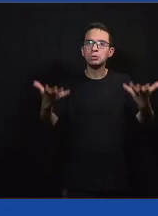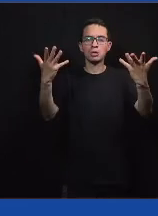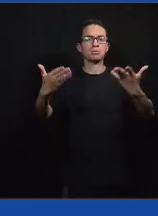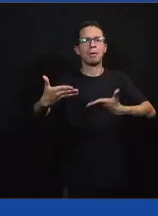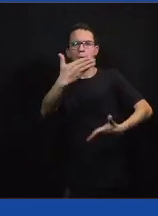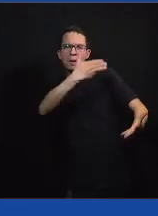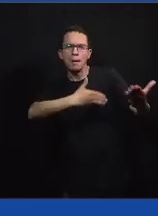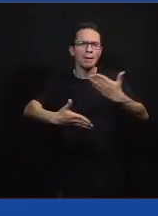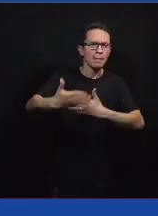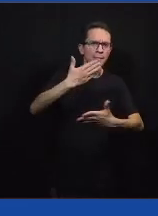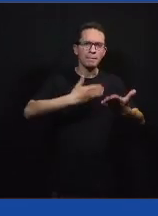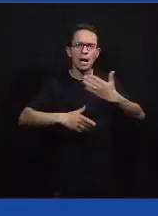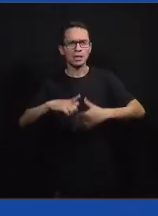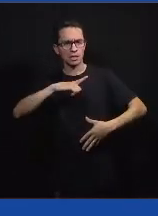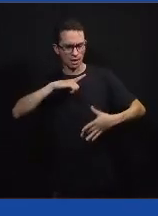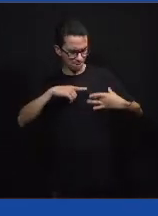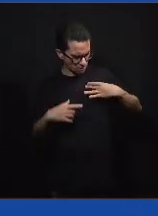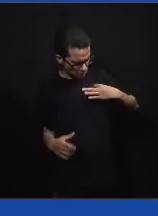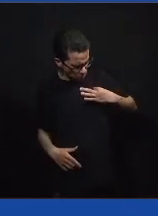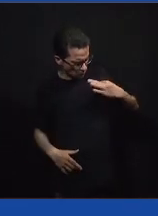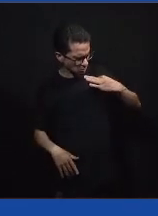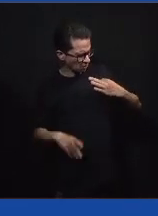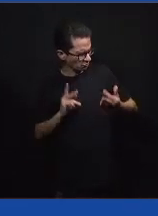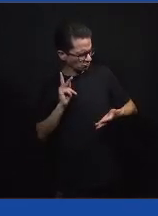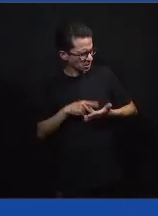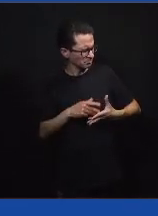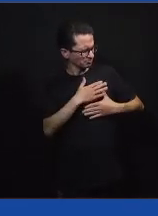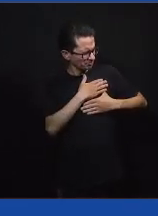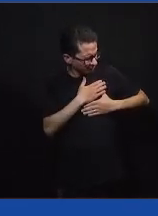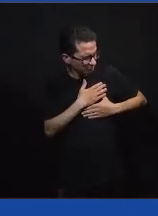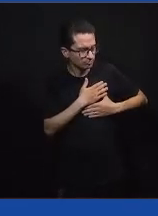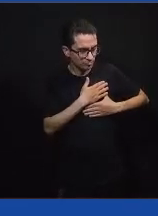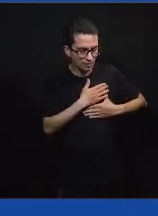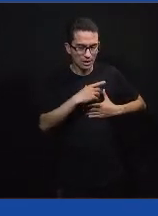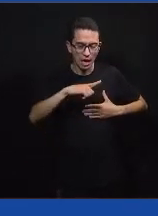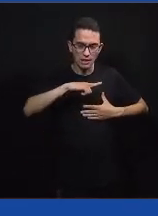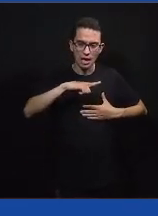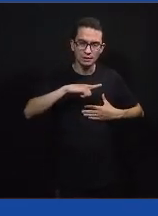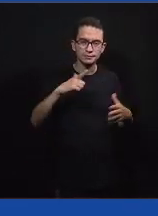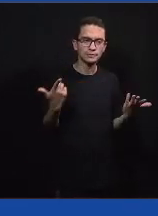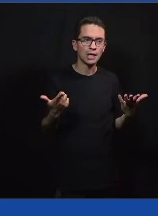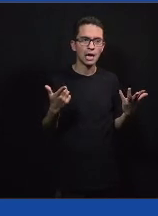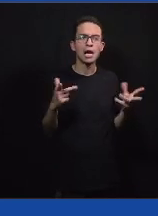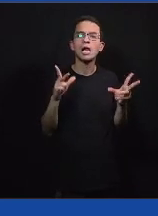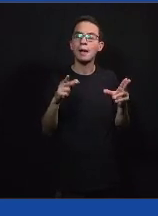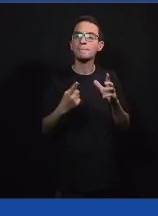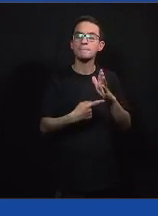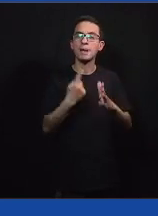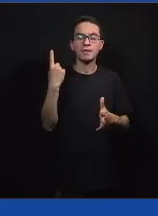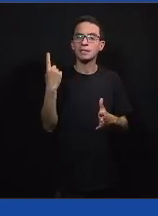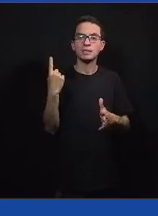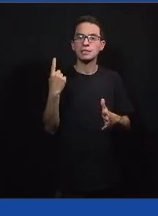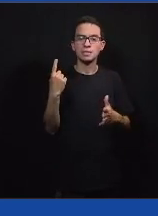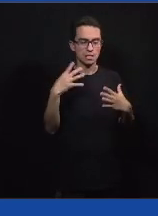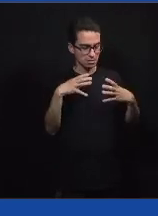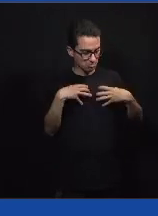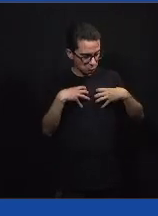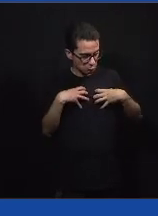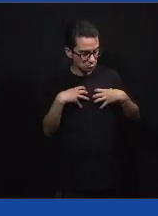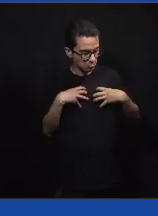é voluntários mesmo assim um grupo de voluntários nunca tinha participado de um antes que minha primeira vez em um grupo voluntário